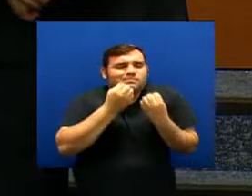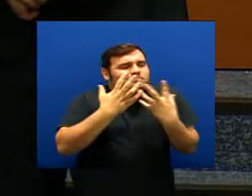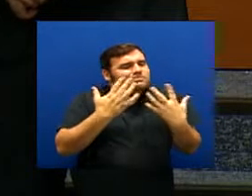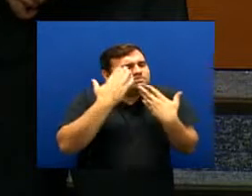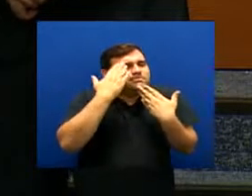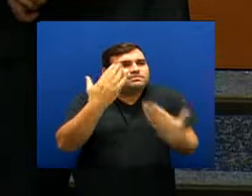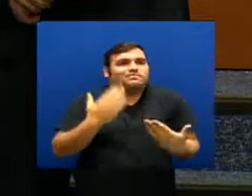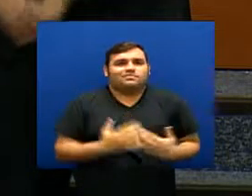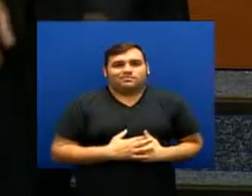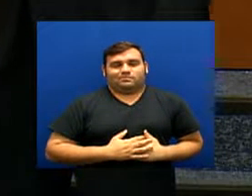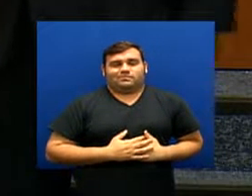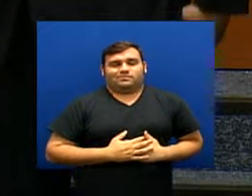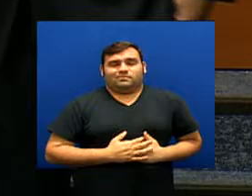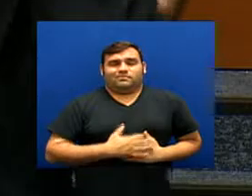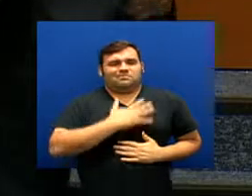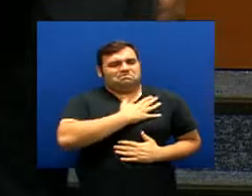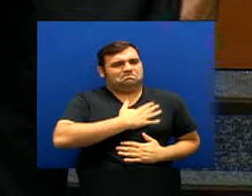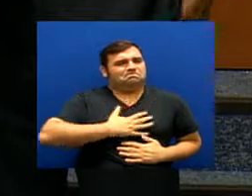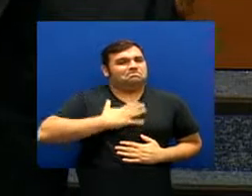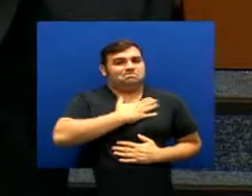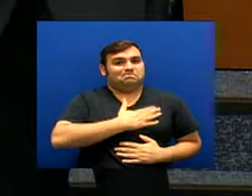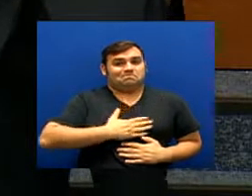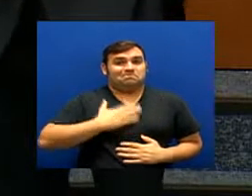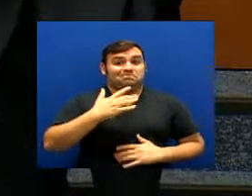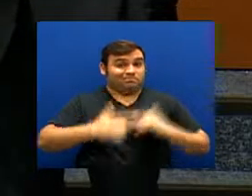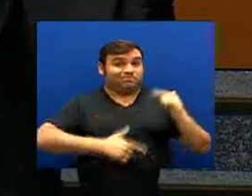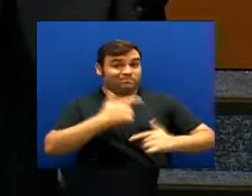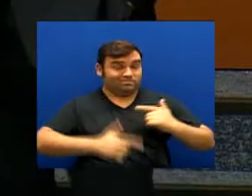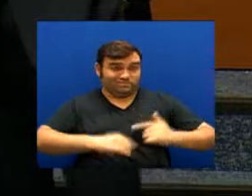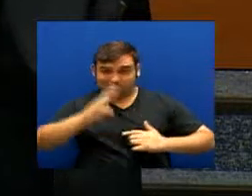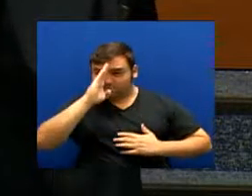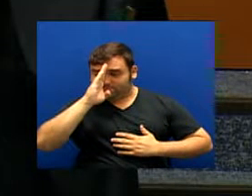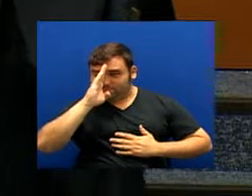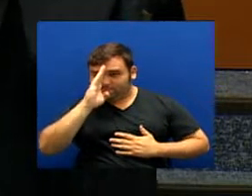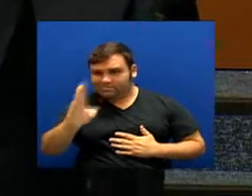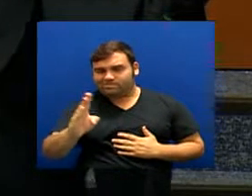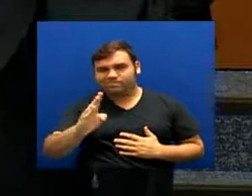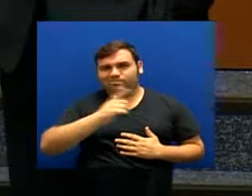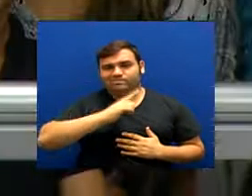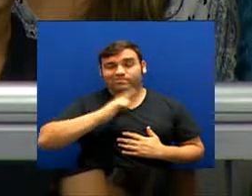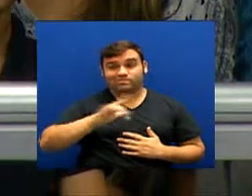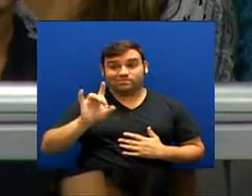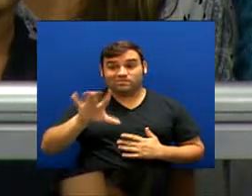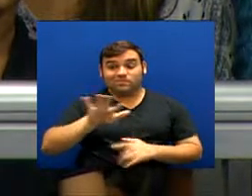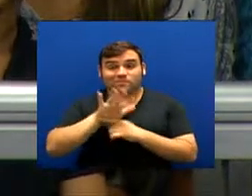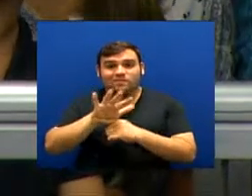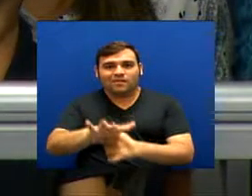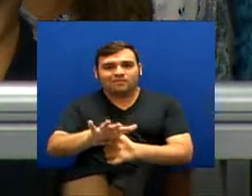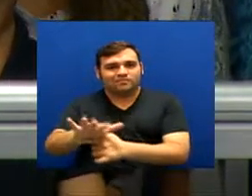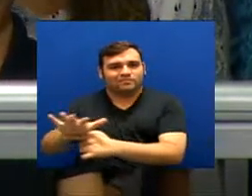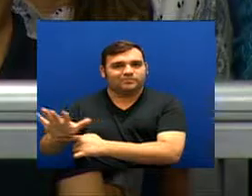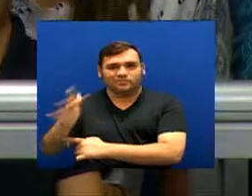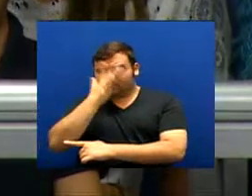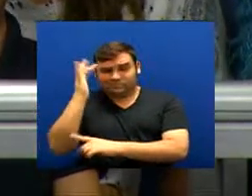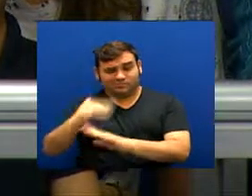nesse dia especial, dia da Bíblia, que é a nossa base, nossa regra de fé e prática.